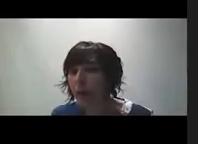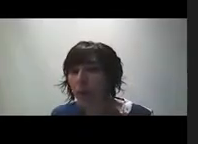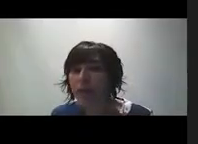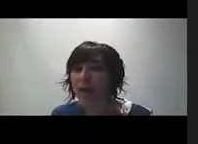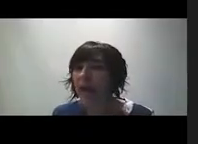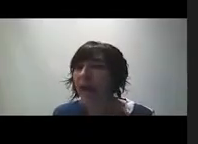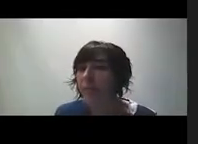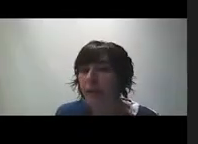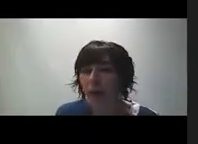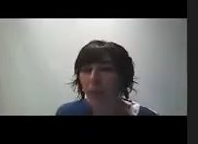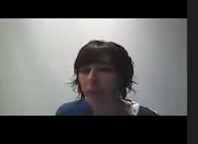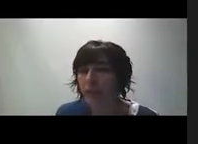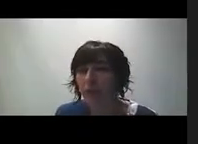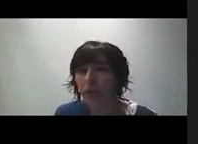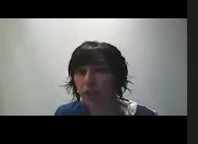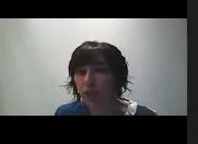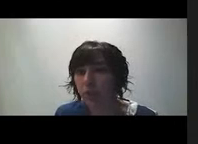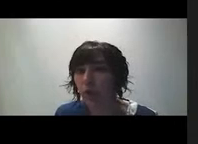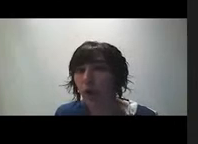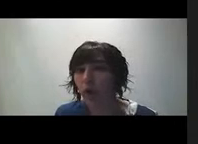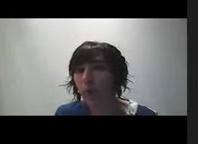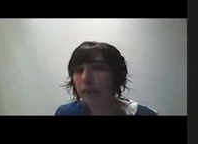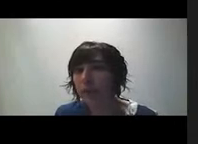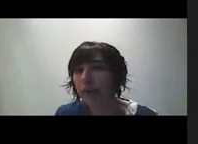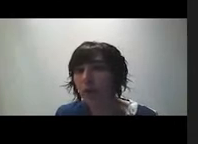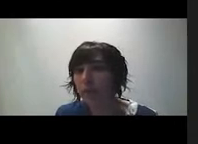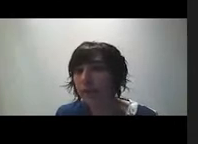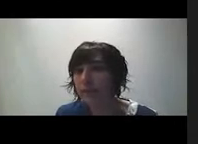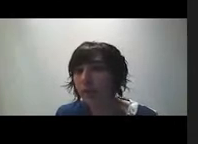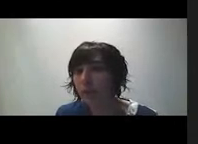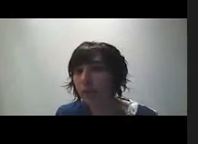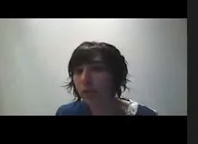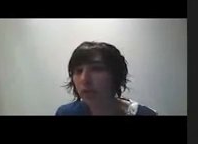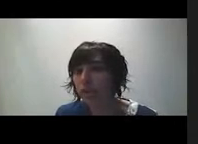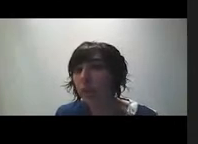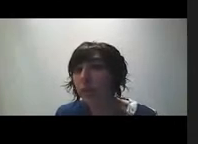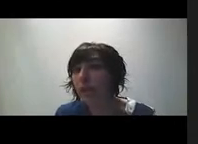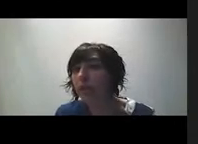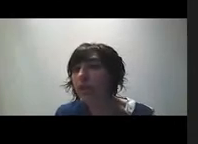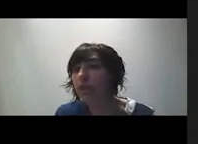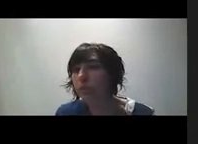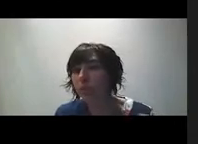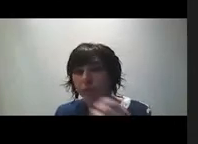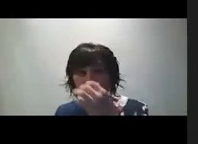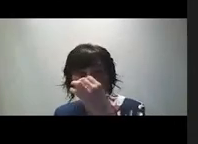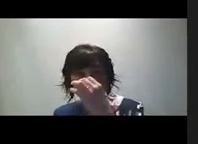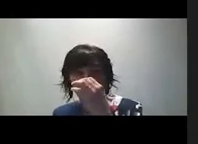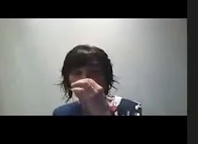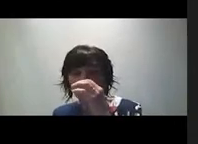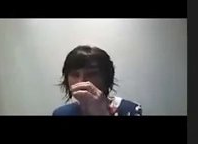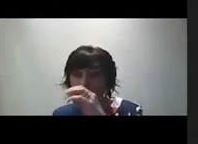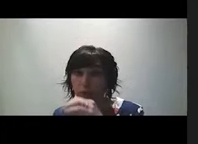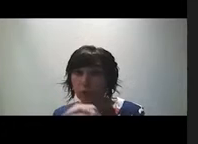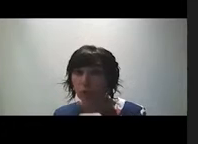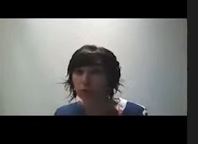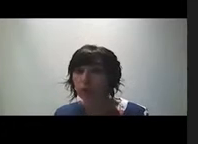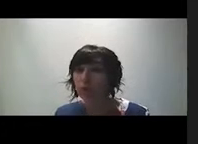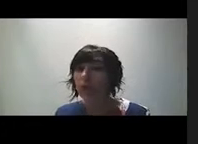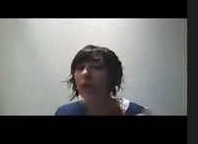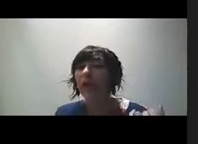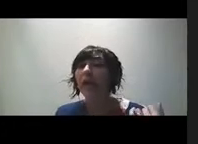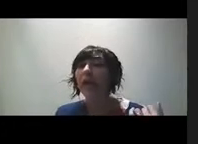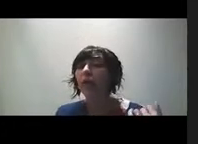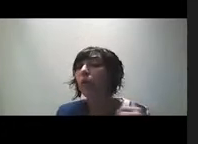ali um papel que cabe ao protagonismo como aqui a recomendação número dois não protagonismo das Fundações e dos